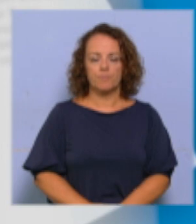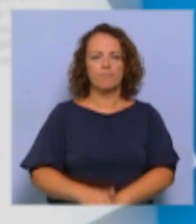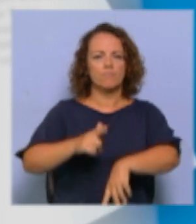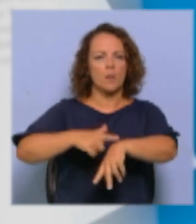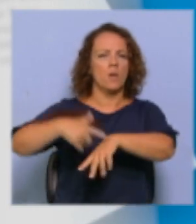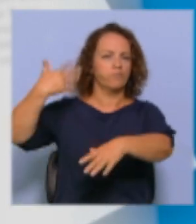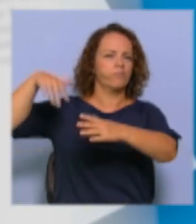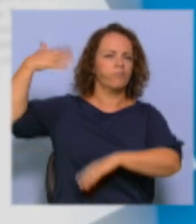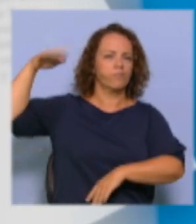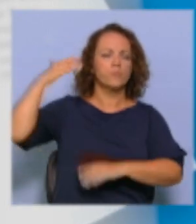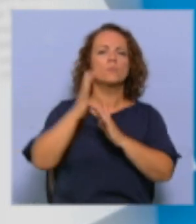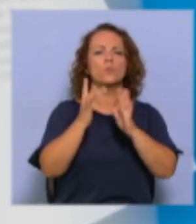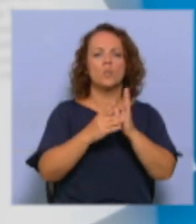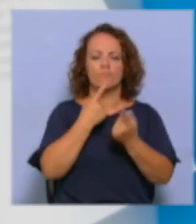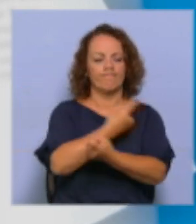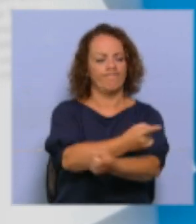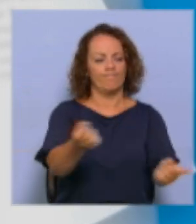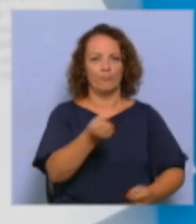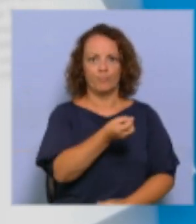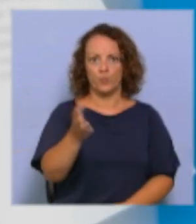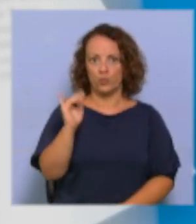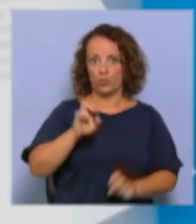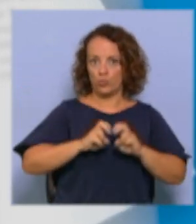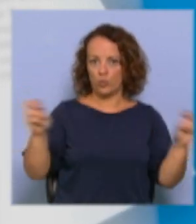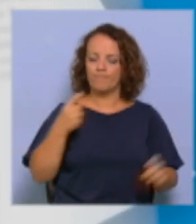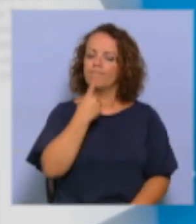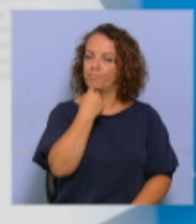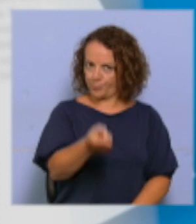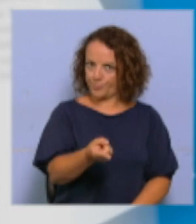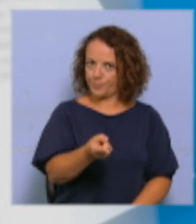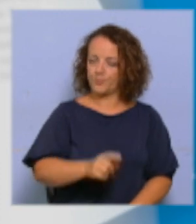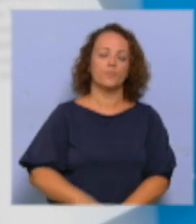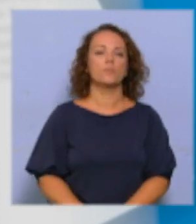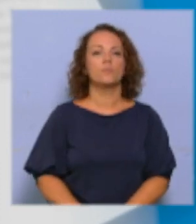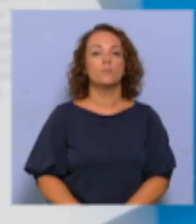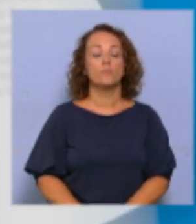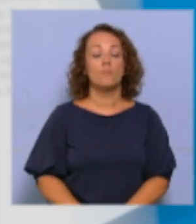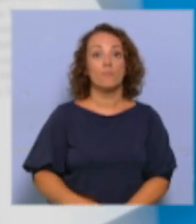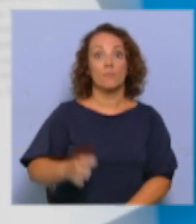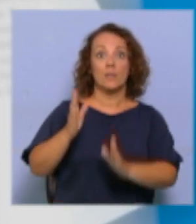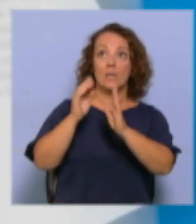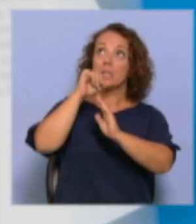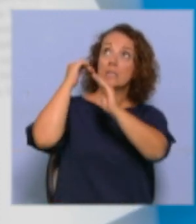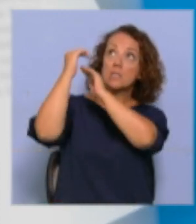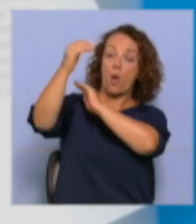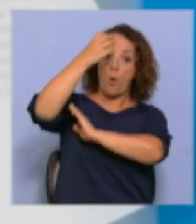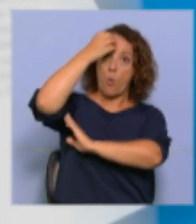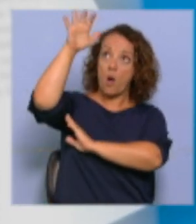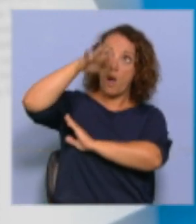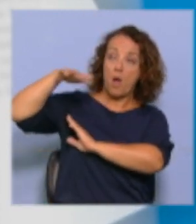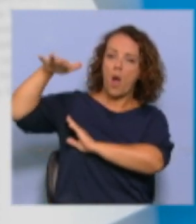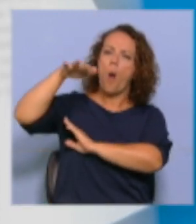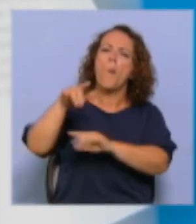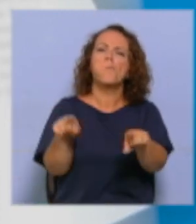Naquele tempo disse Jesus aos seus discípulos a seguinte parábola: O reino dos céus pode comparar-se a um